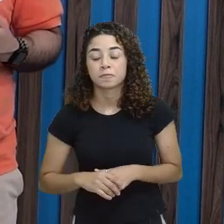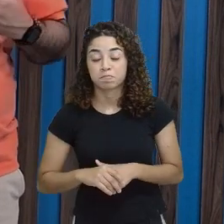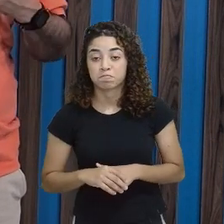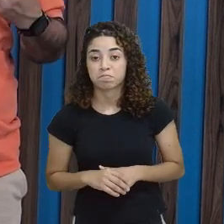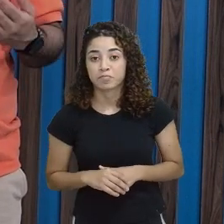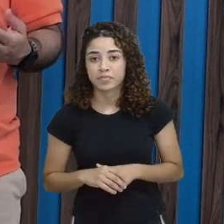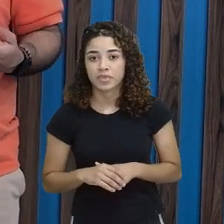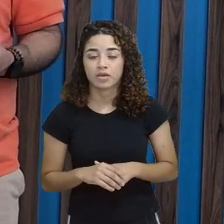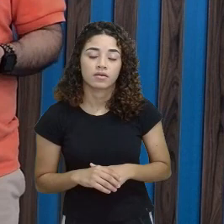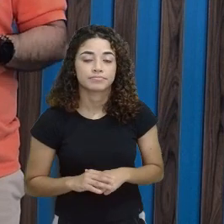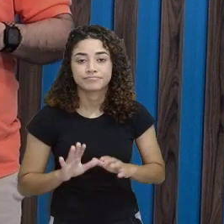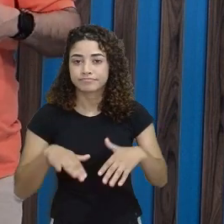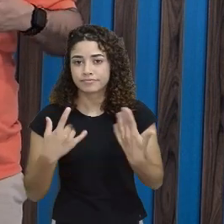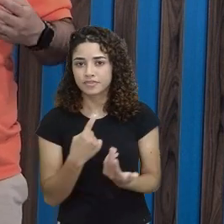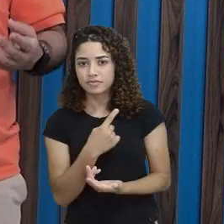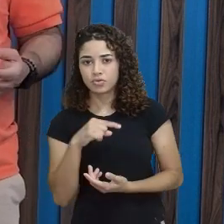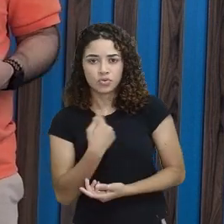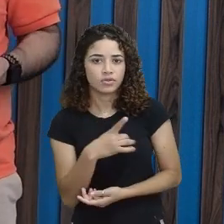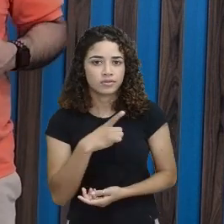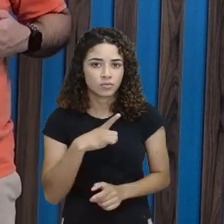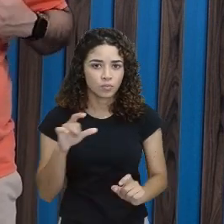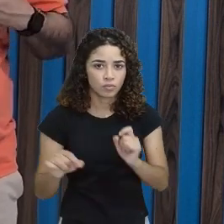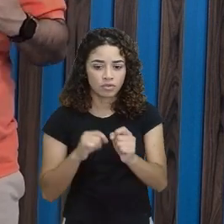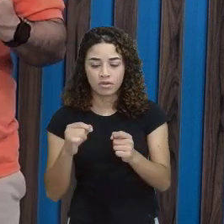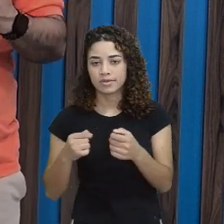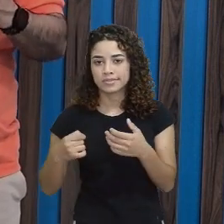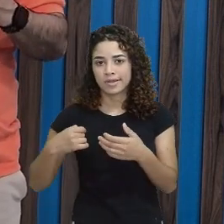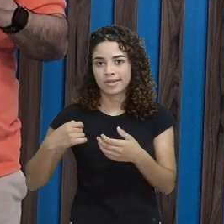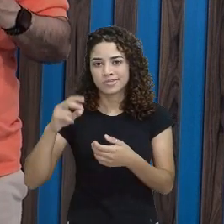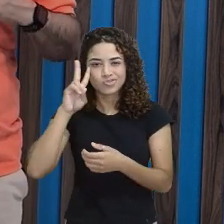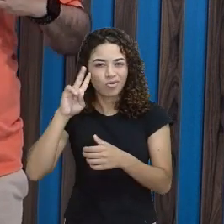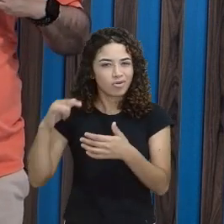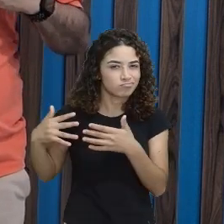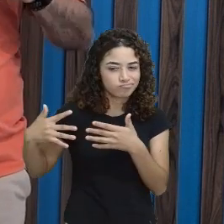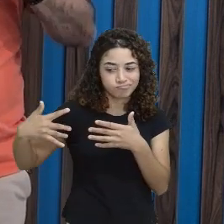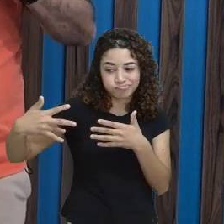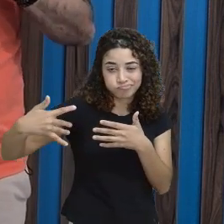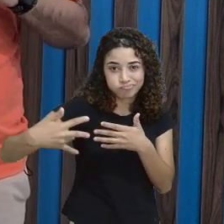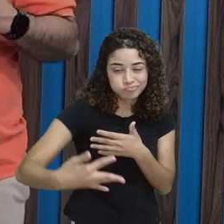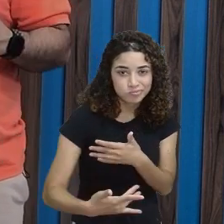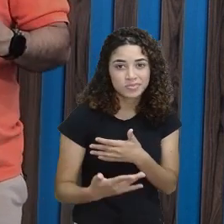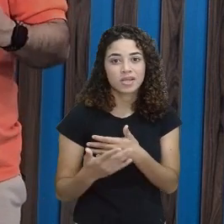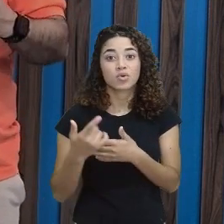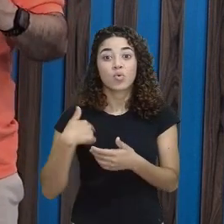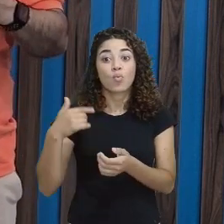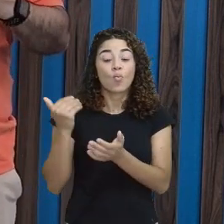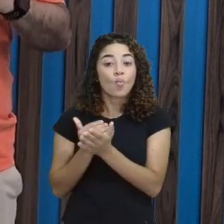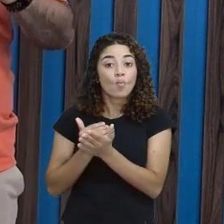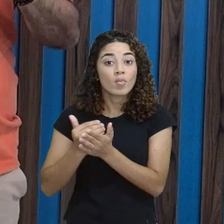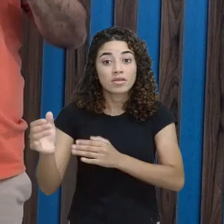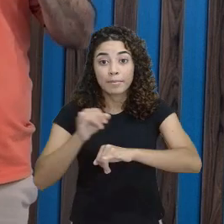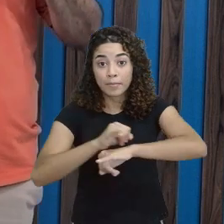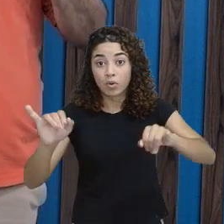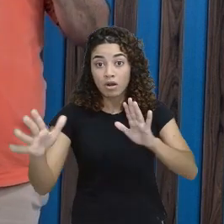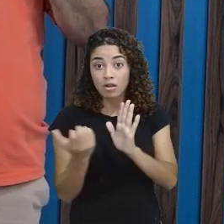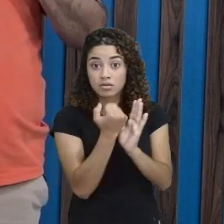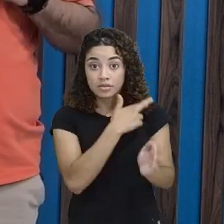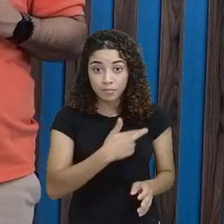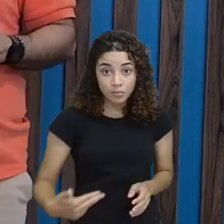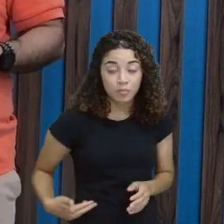exceção. Então, a gente vai ter, ao longo da história, desde o proclamação da